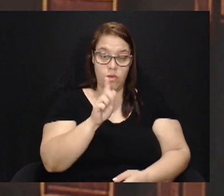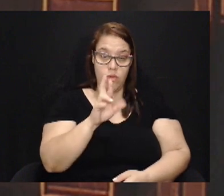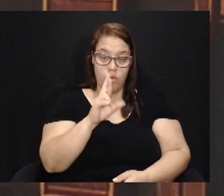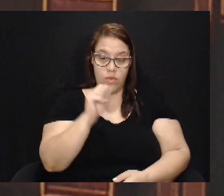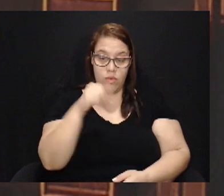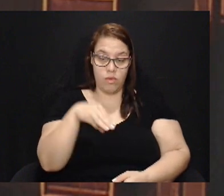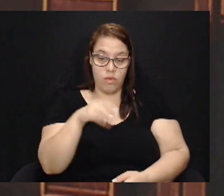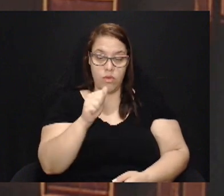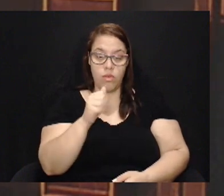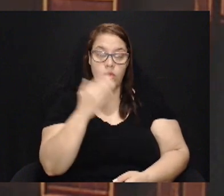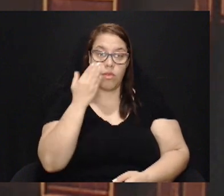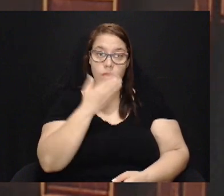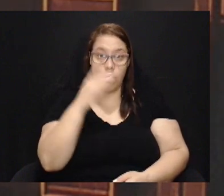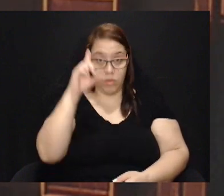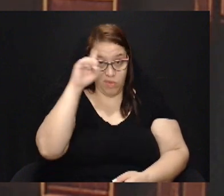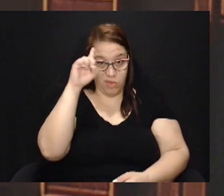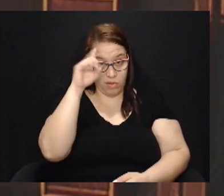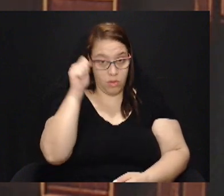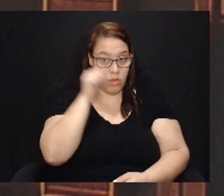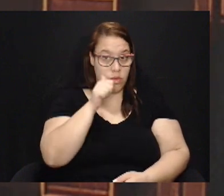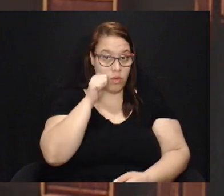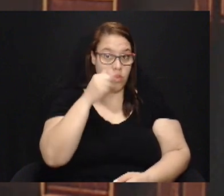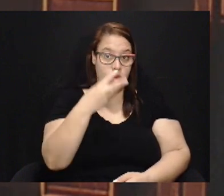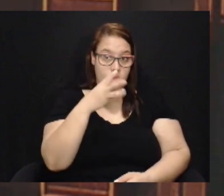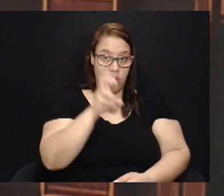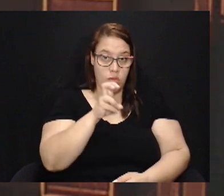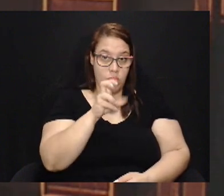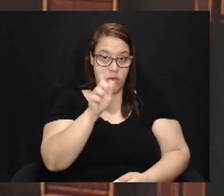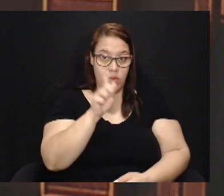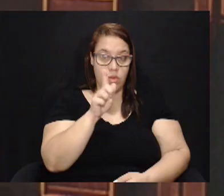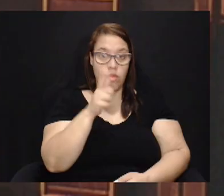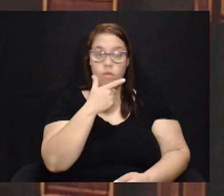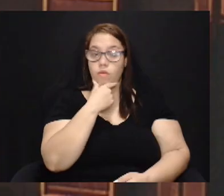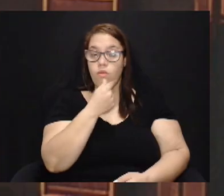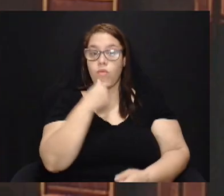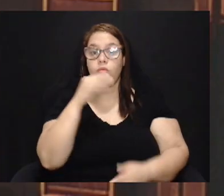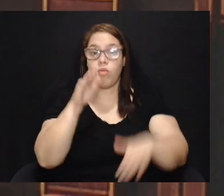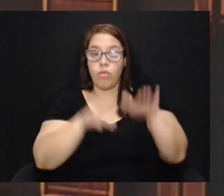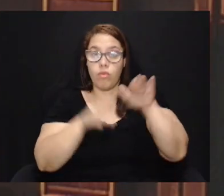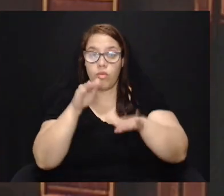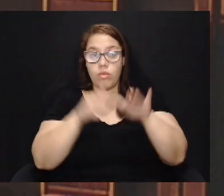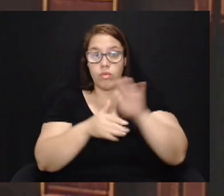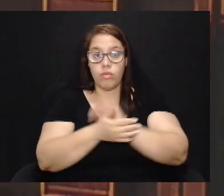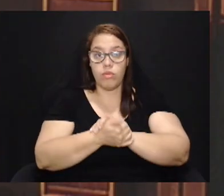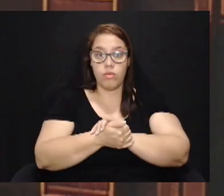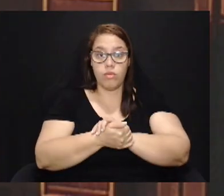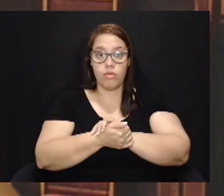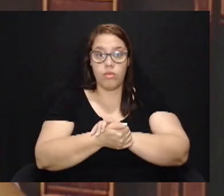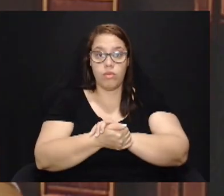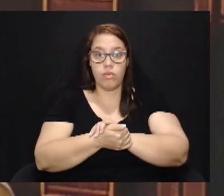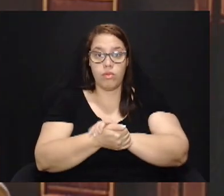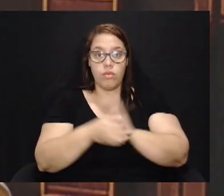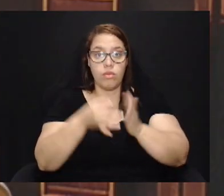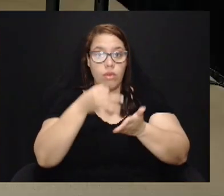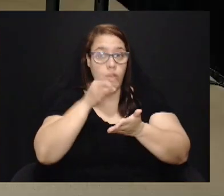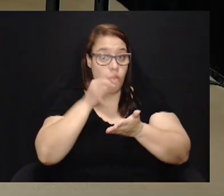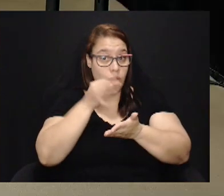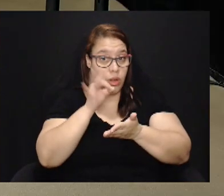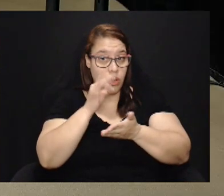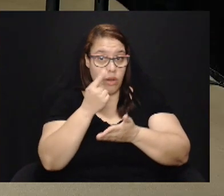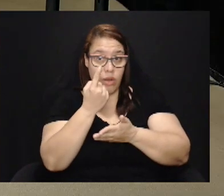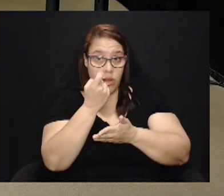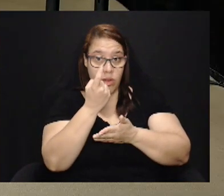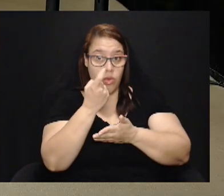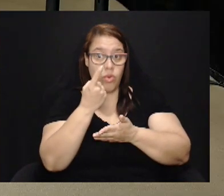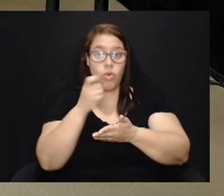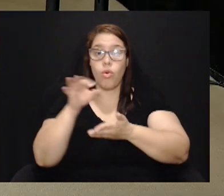para a mulher e 35 gramas para o homem. Às vezes, muitas pessoas consomem isso num cafezinho. Um único café. 25